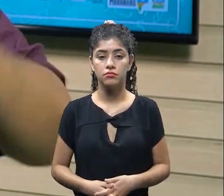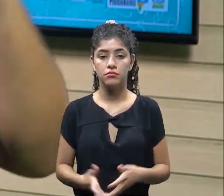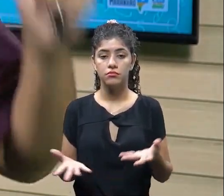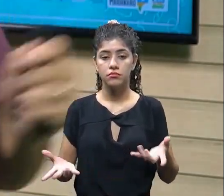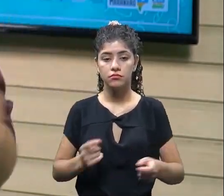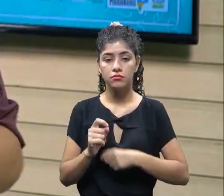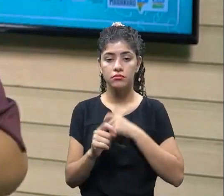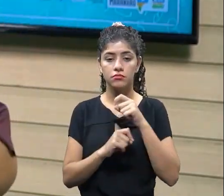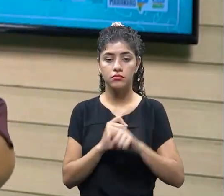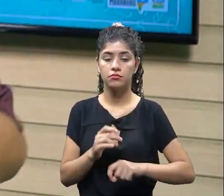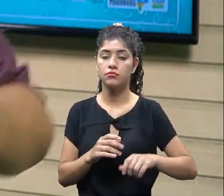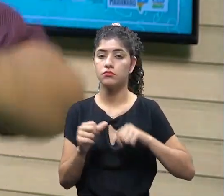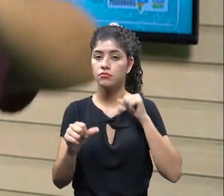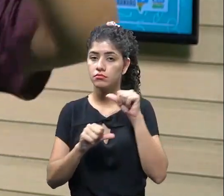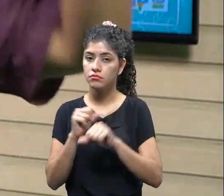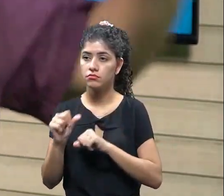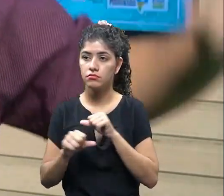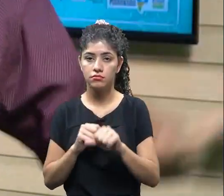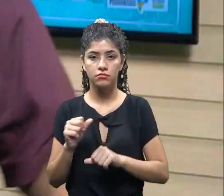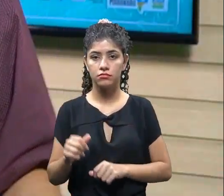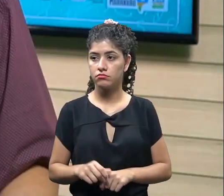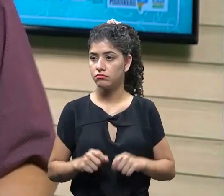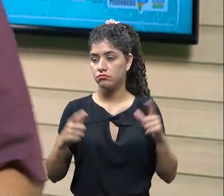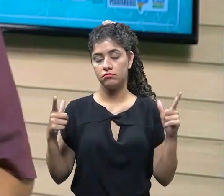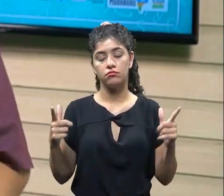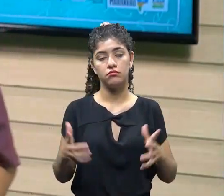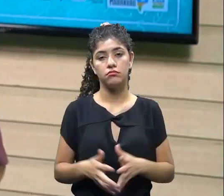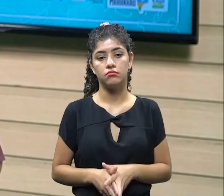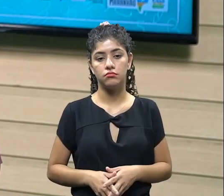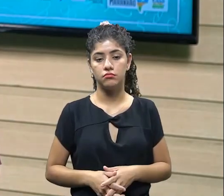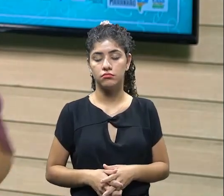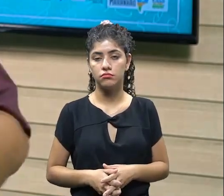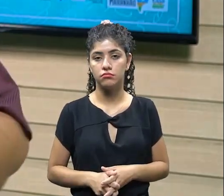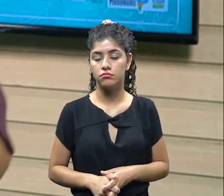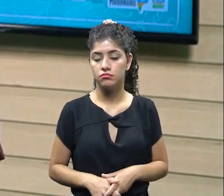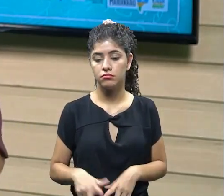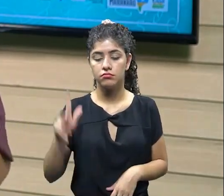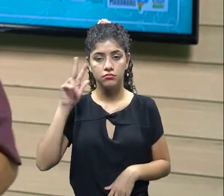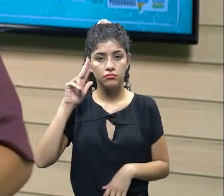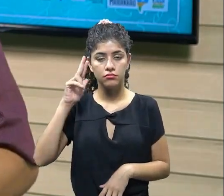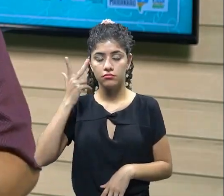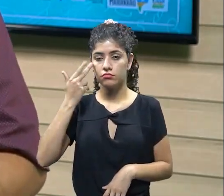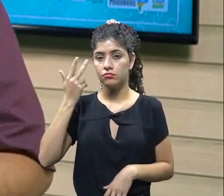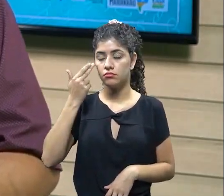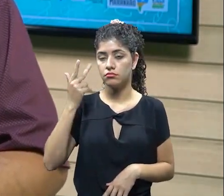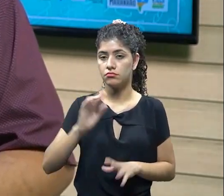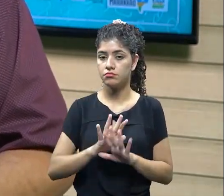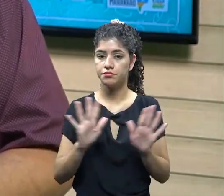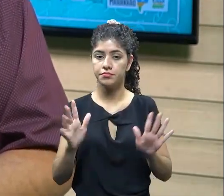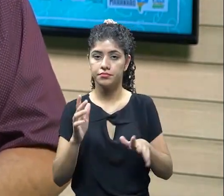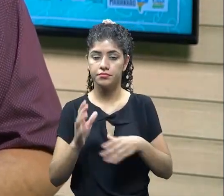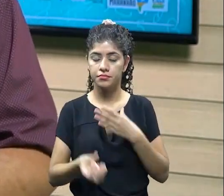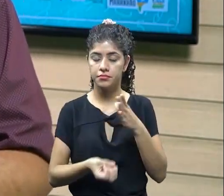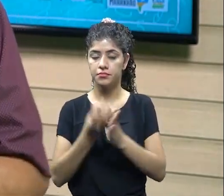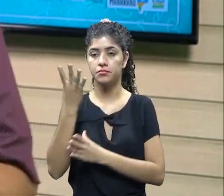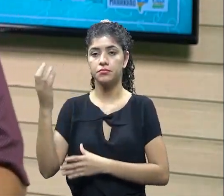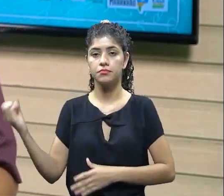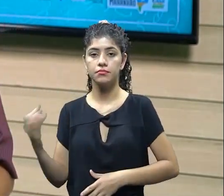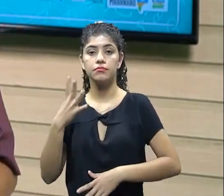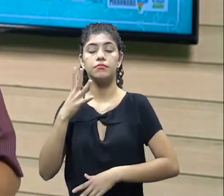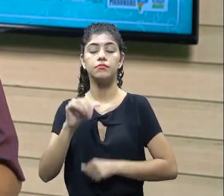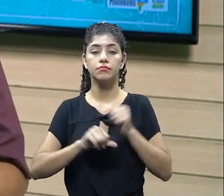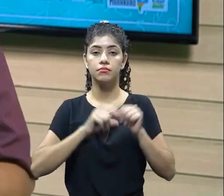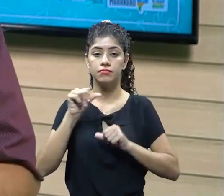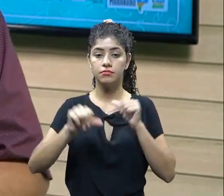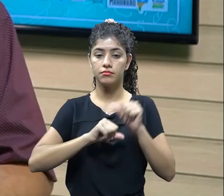estou inovando, ou seja, totalmente fora da caixinha, né? Fora da atividade normativa da organização. Então, eu preciso também